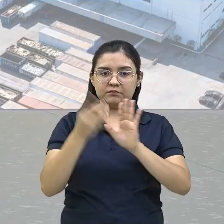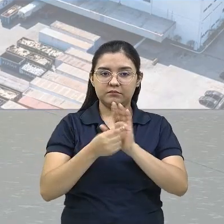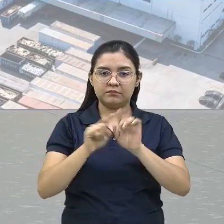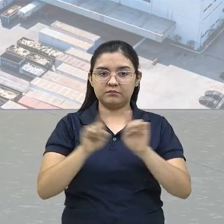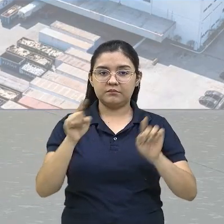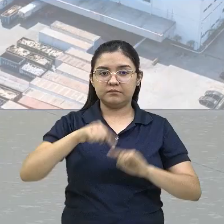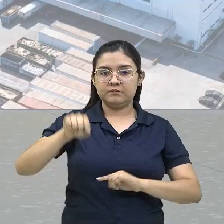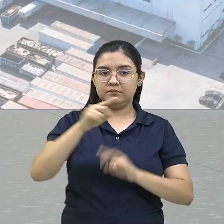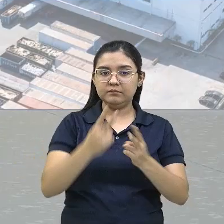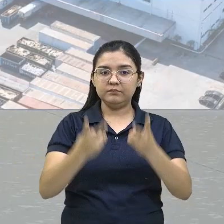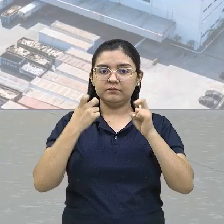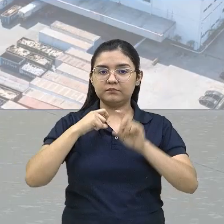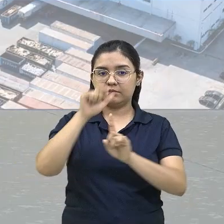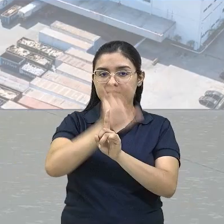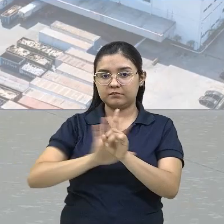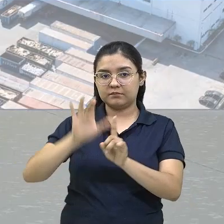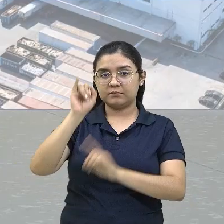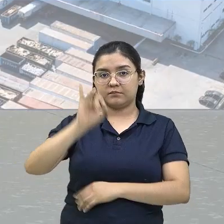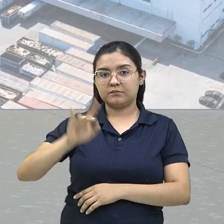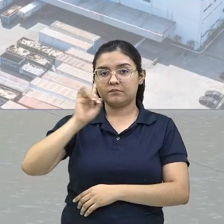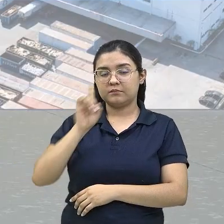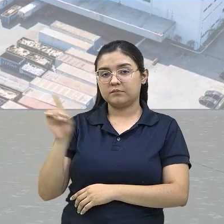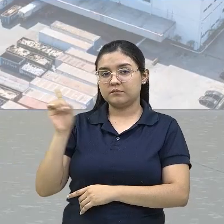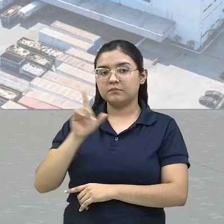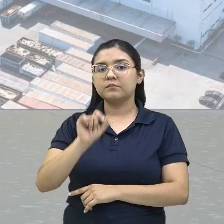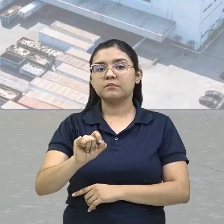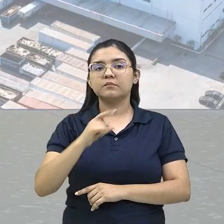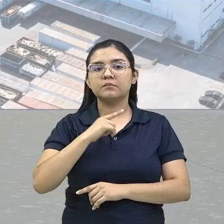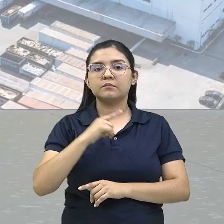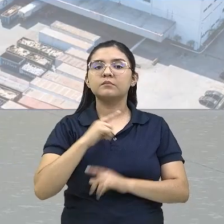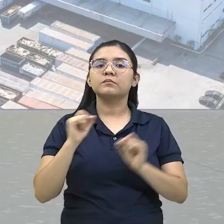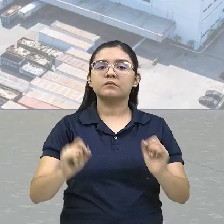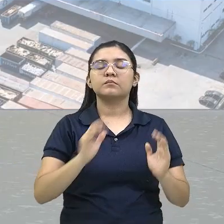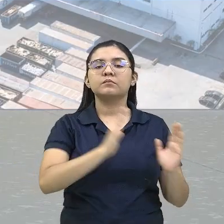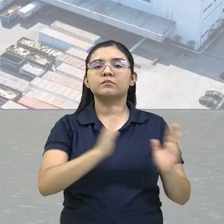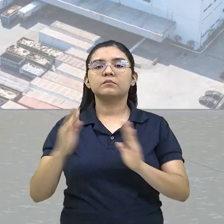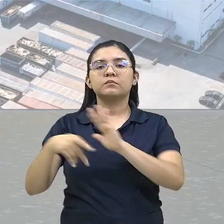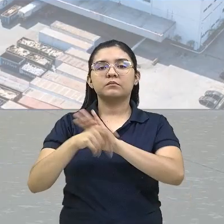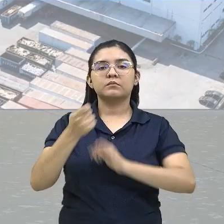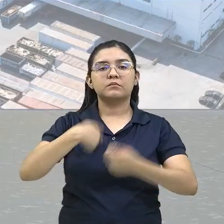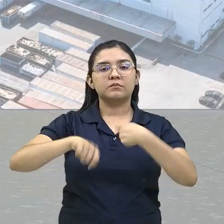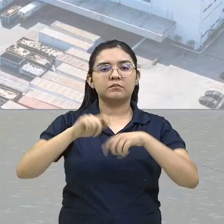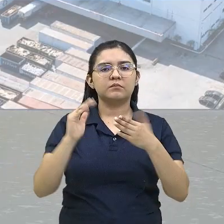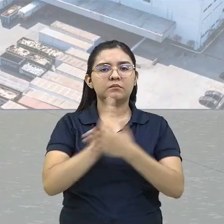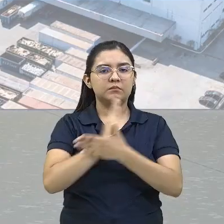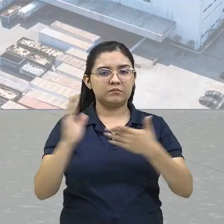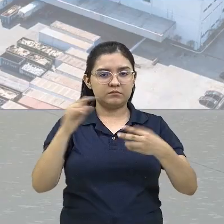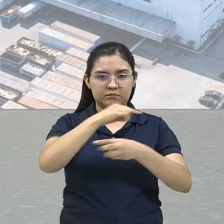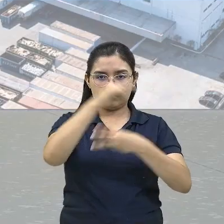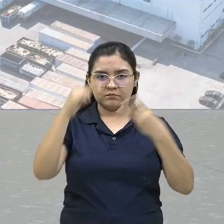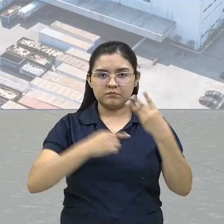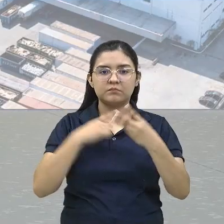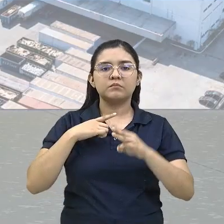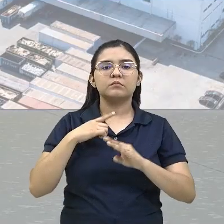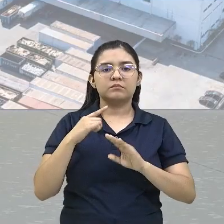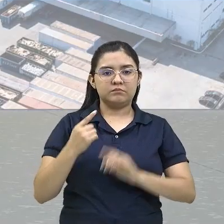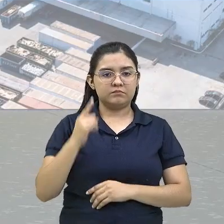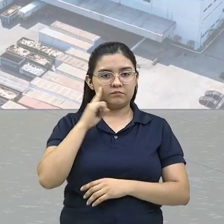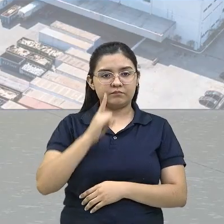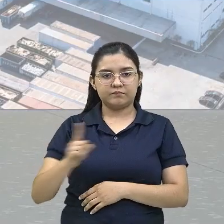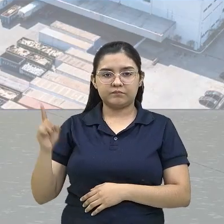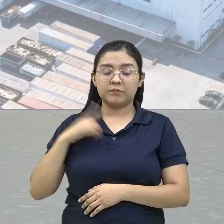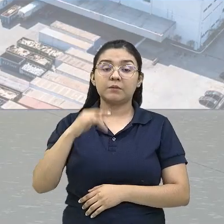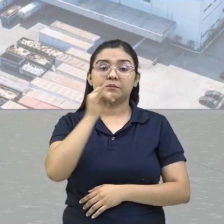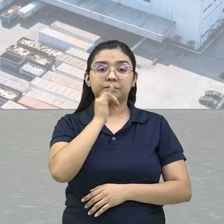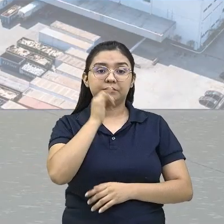vê aqui atrás da gente, nessa imagem, né, os chamados ciclos econômicos, pelo menos alguns deles a gente apontou aqui para vocês, como por